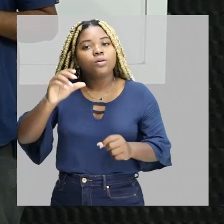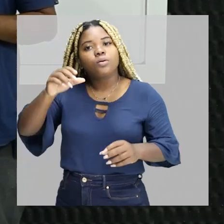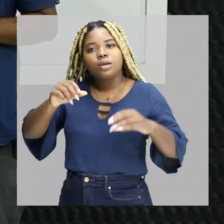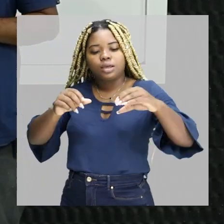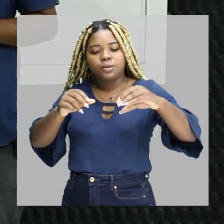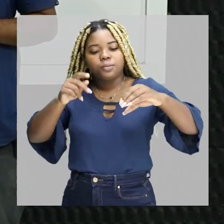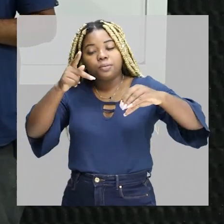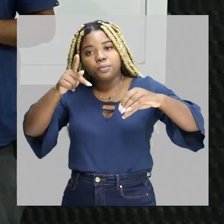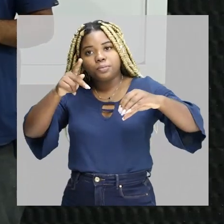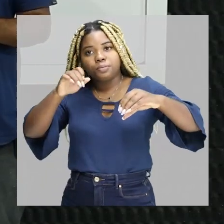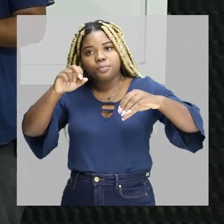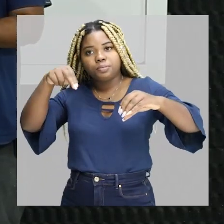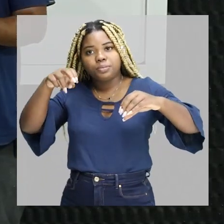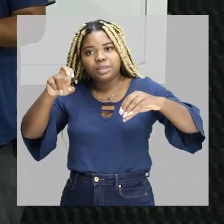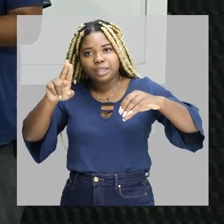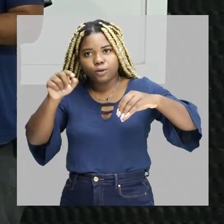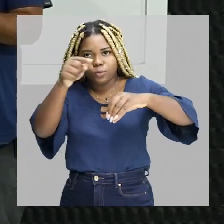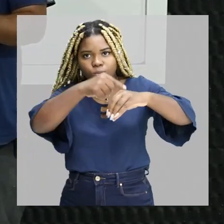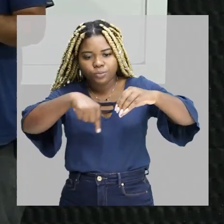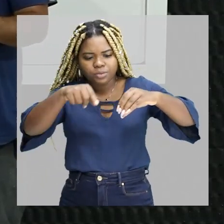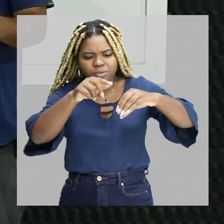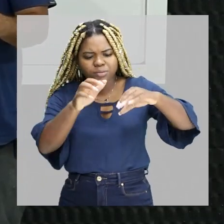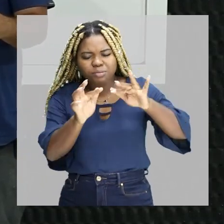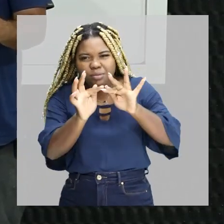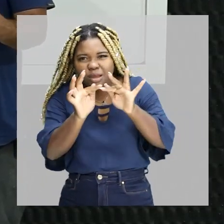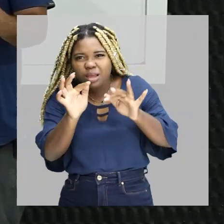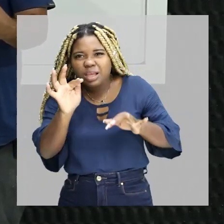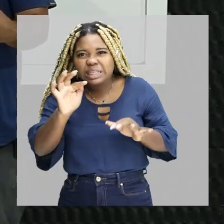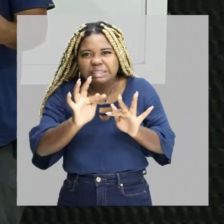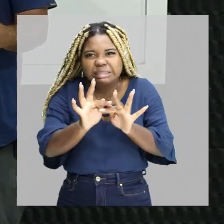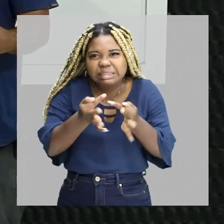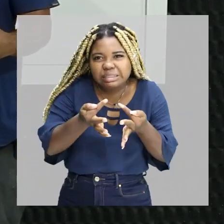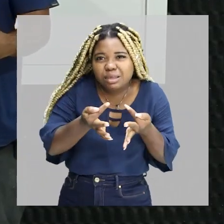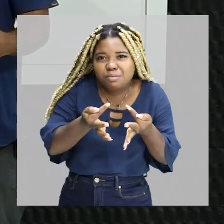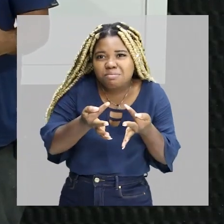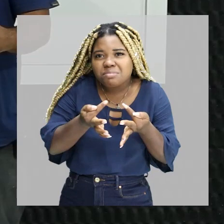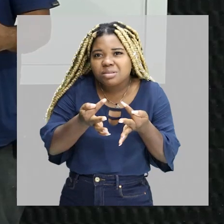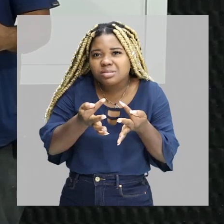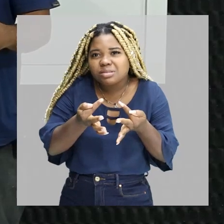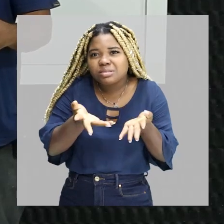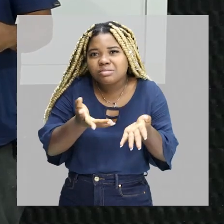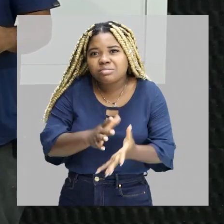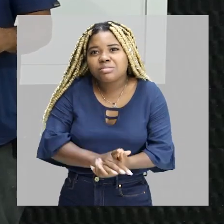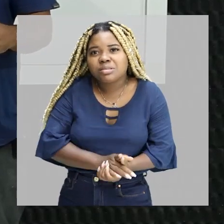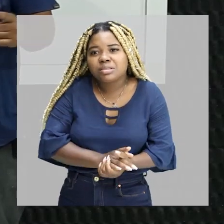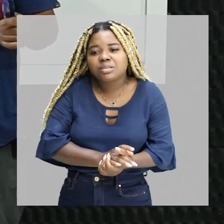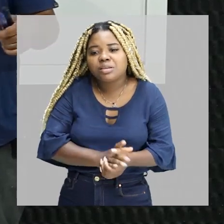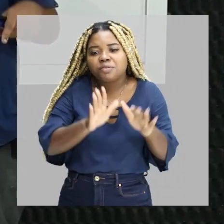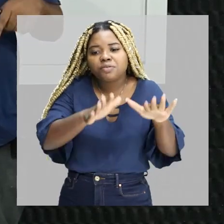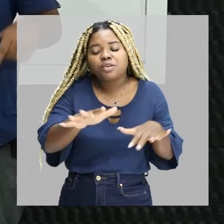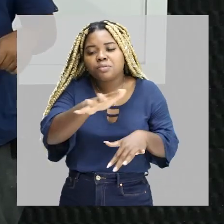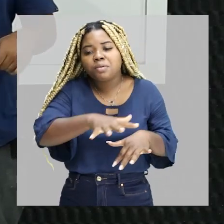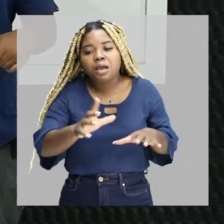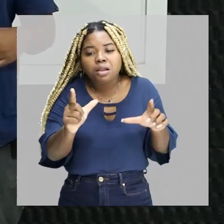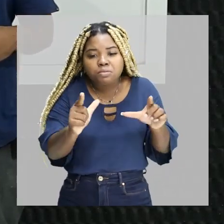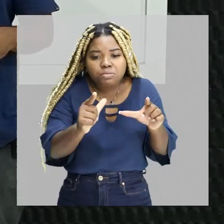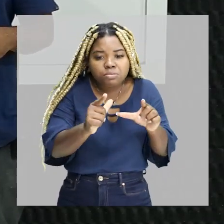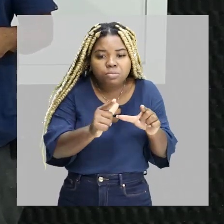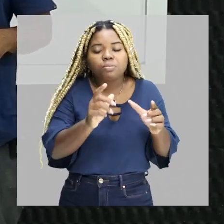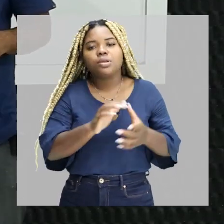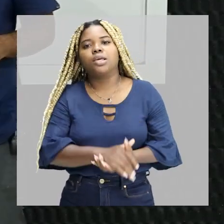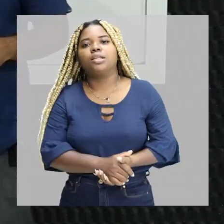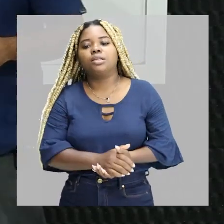os pontos de concentração de força eles acabam se concentrando ali em uma área muito pequena, fazendo com que aquele pneu